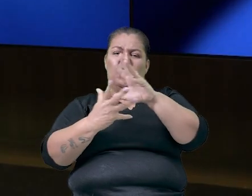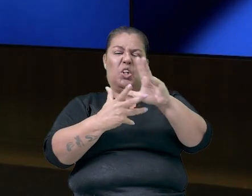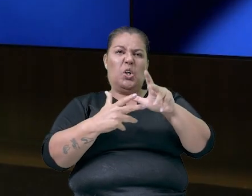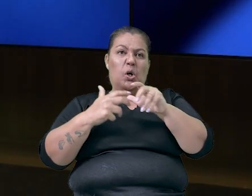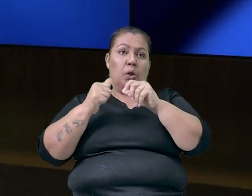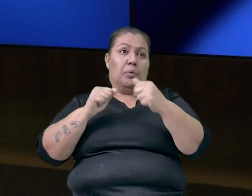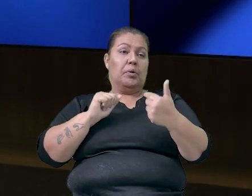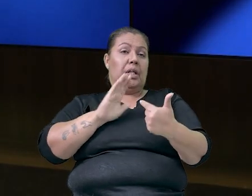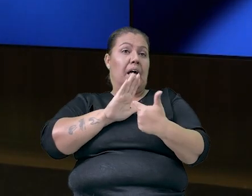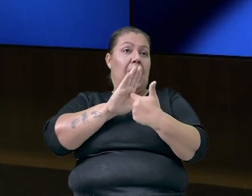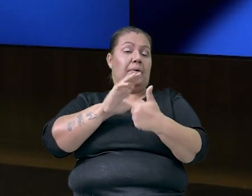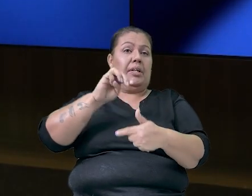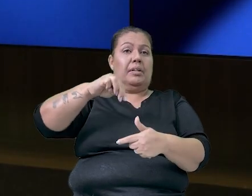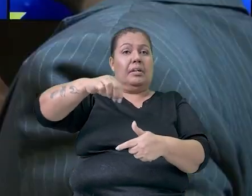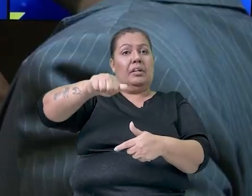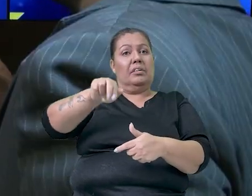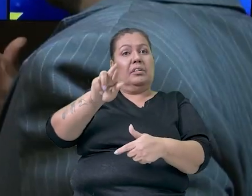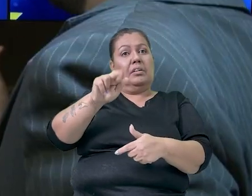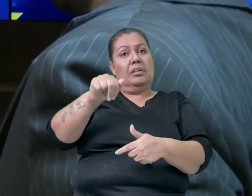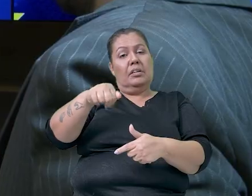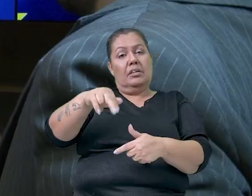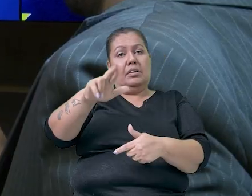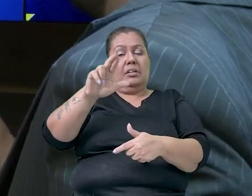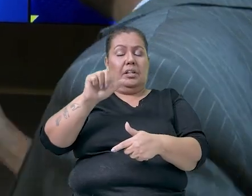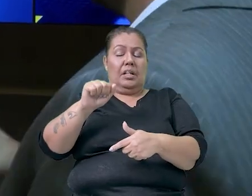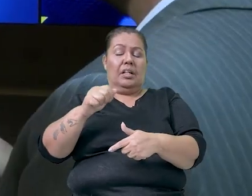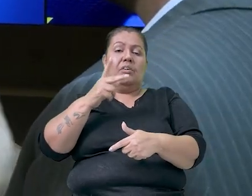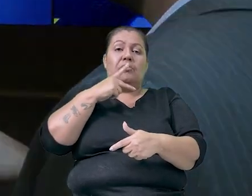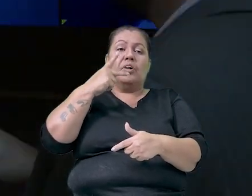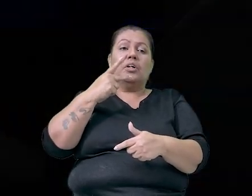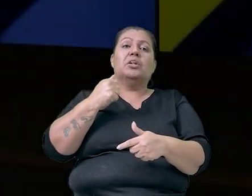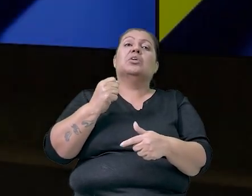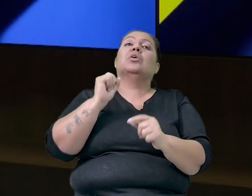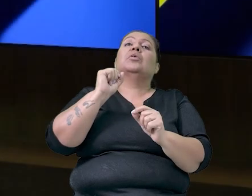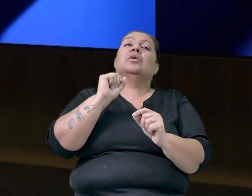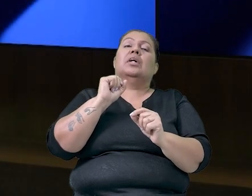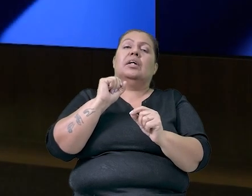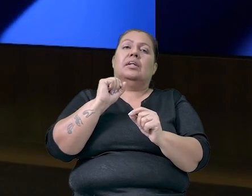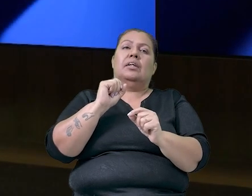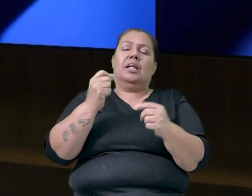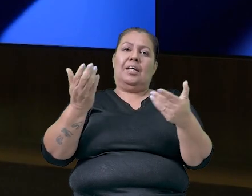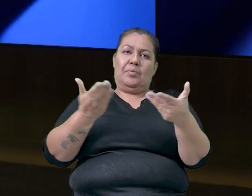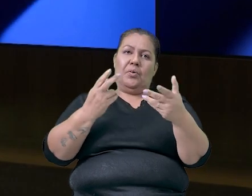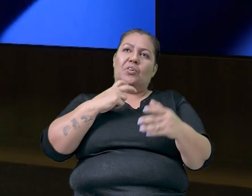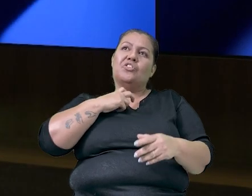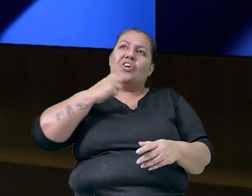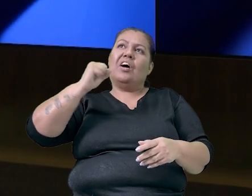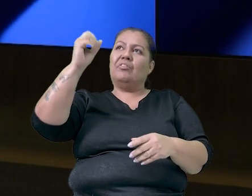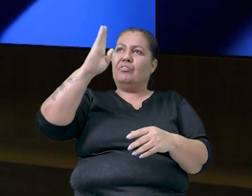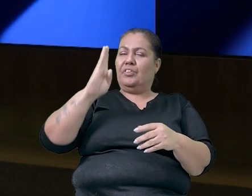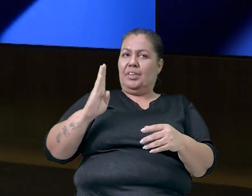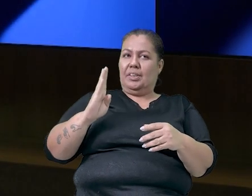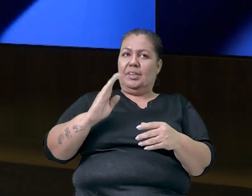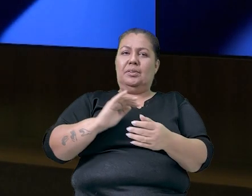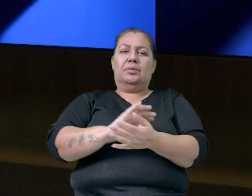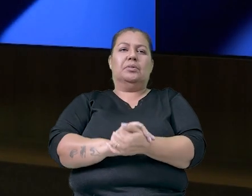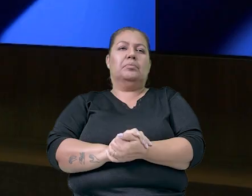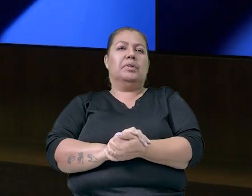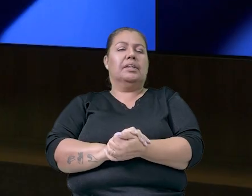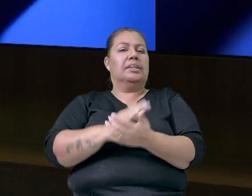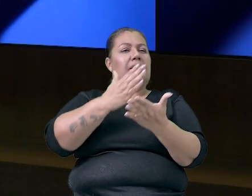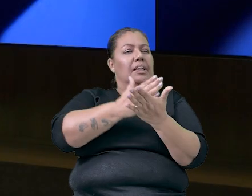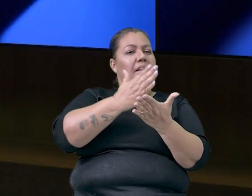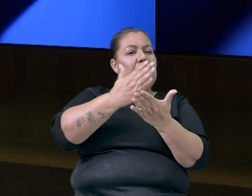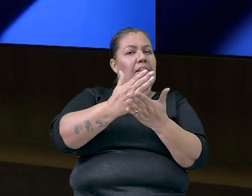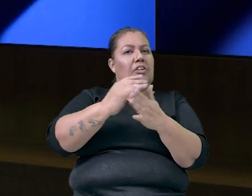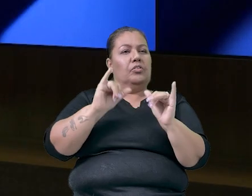e apresentadora Mariana Jugman fala sobre o papel do programa. Bom, hoje a Voz do Brasil, ela é dividida